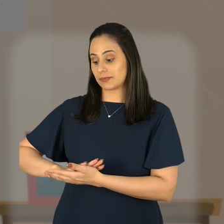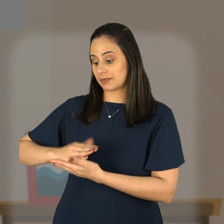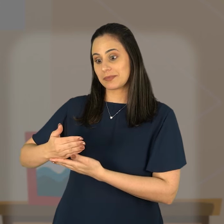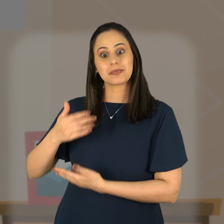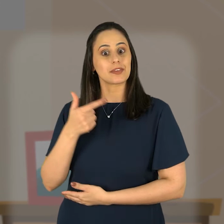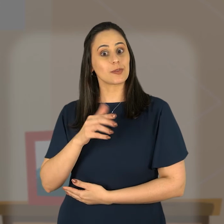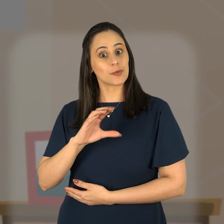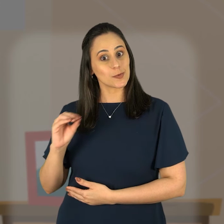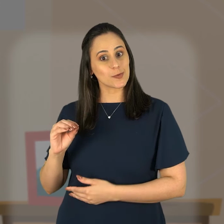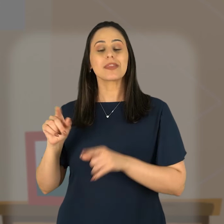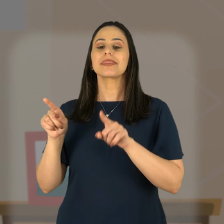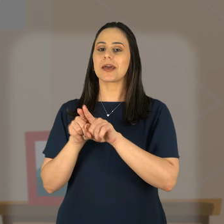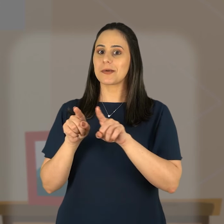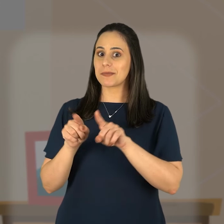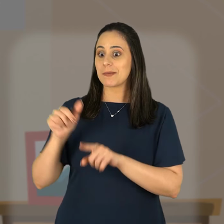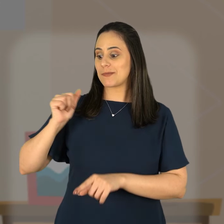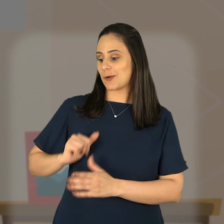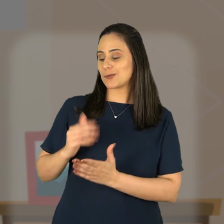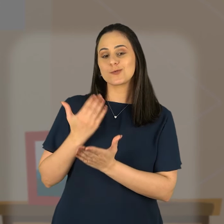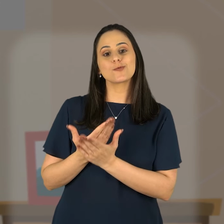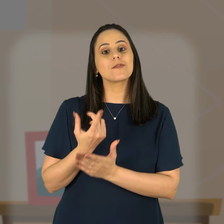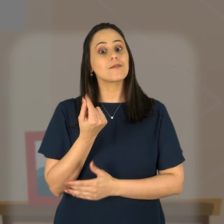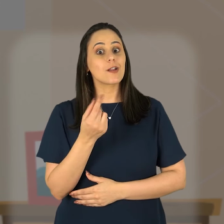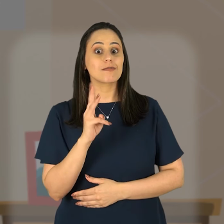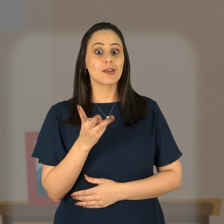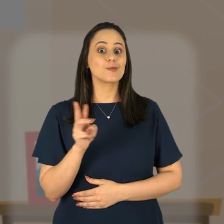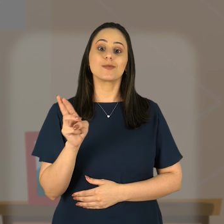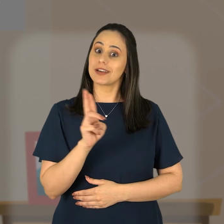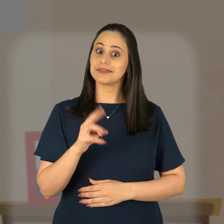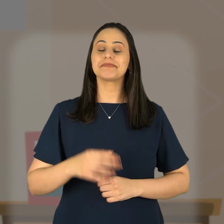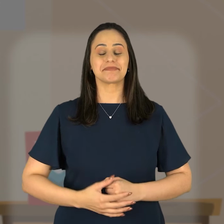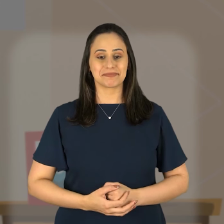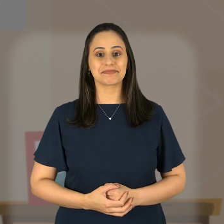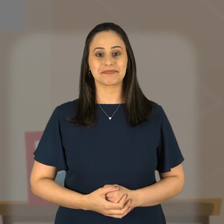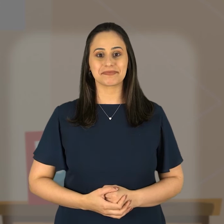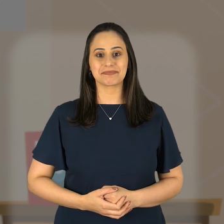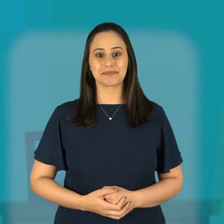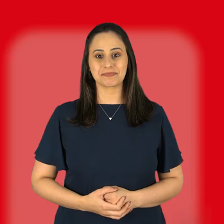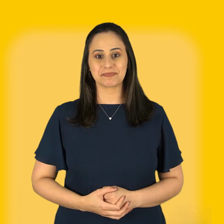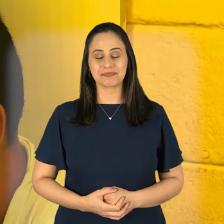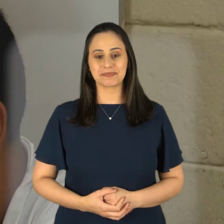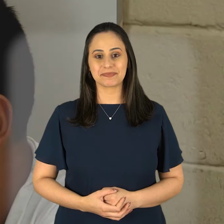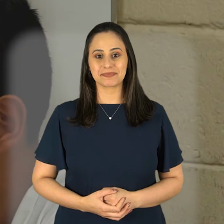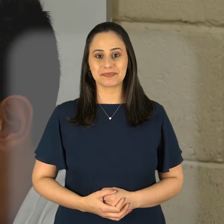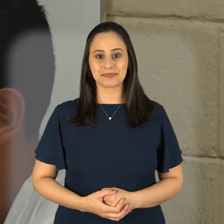medalhas, 200 notebooks e bolsas de estudo de R$3 mil.